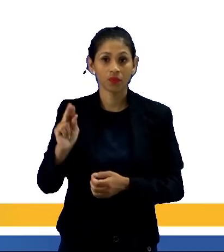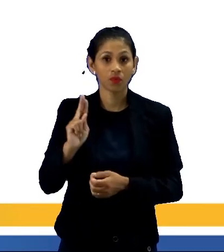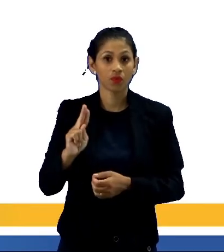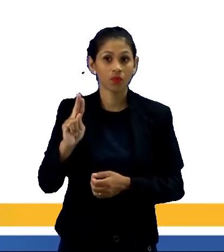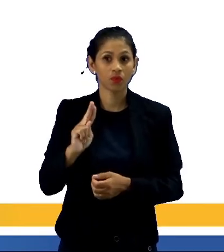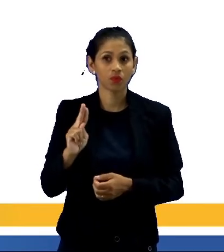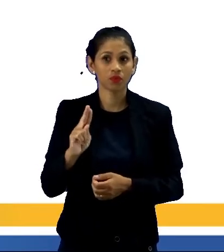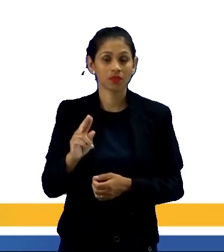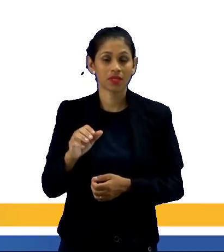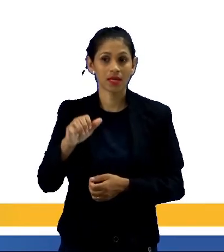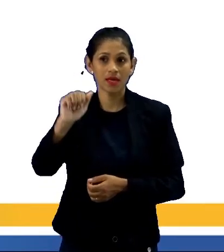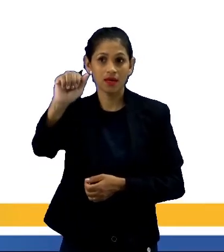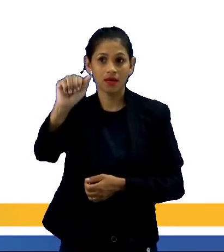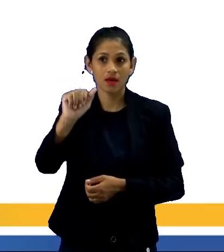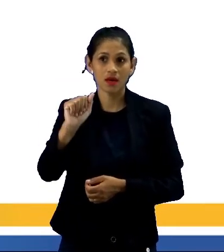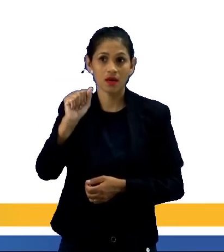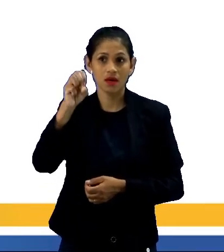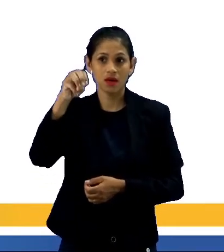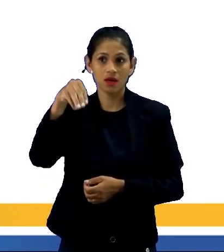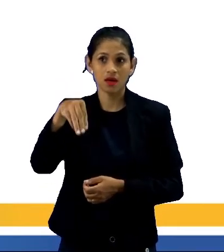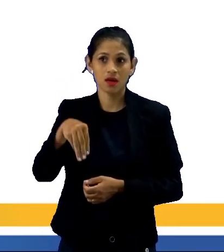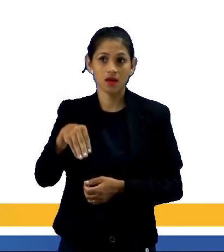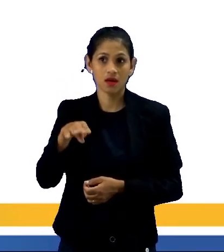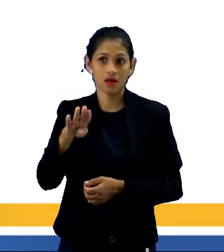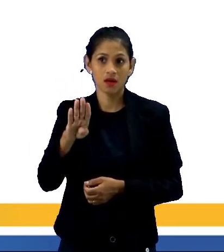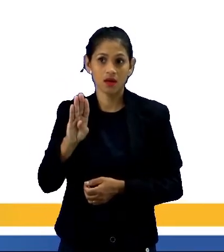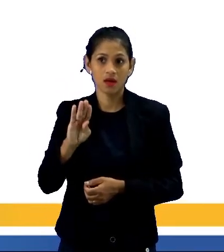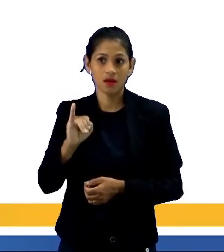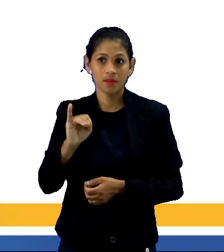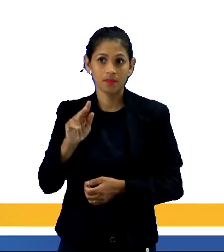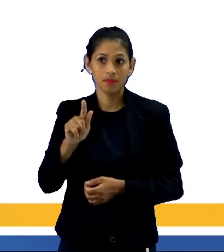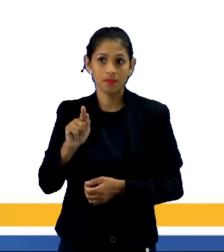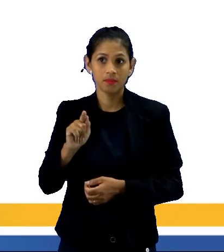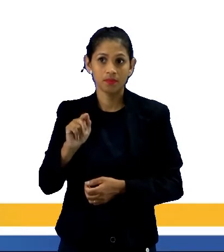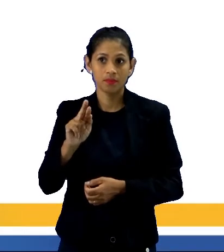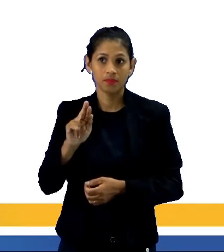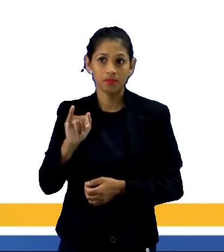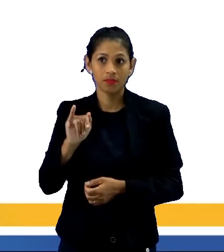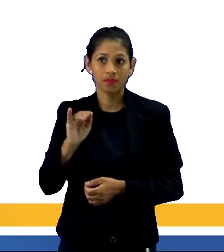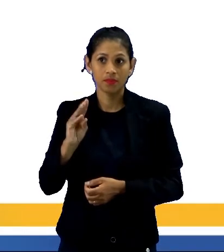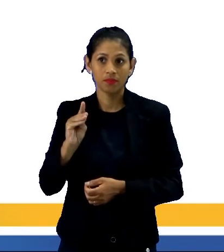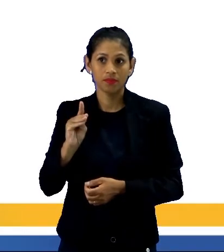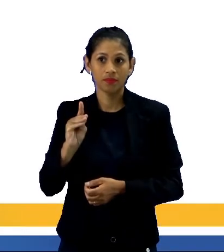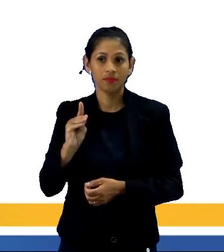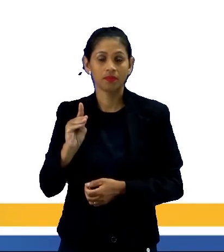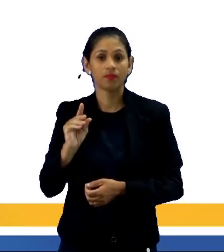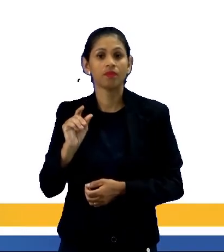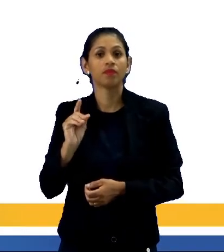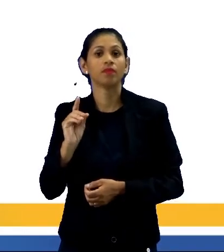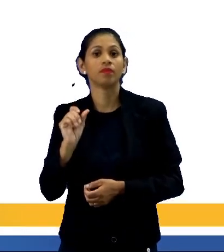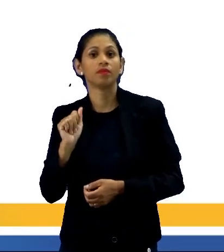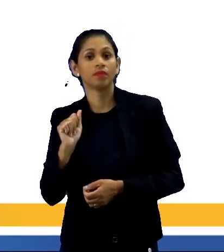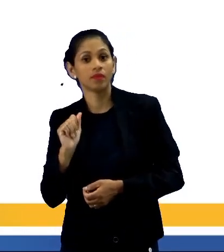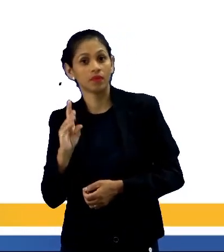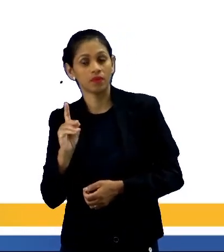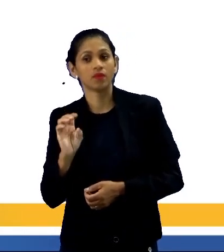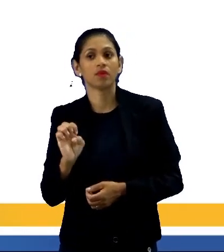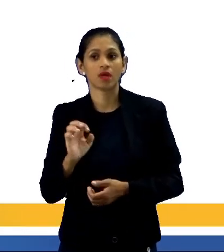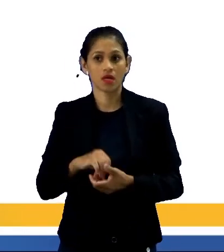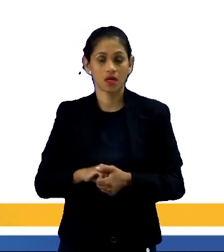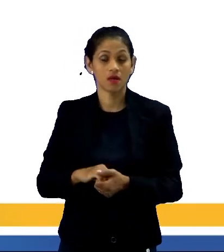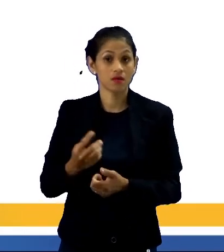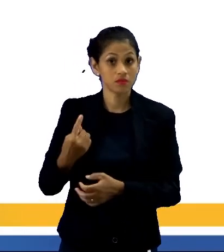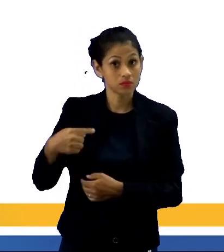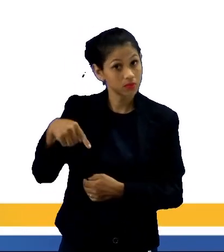da ambiguidade. Gente, o que é ambiguidade? Vamos lá. É algo que vocês